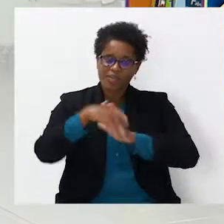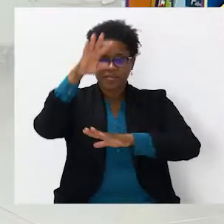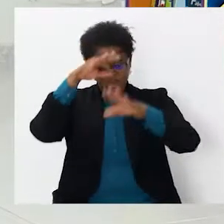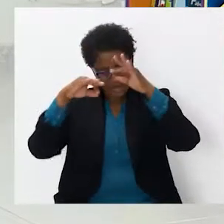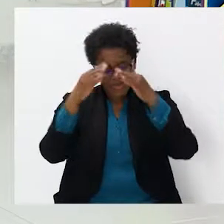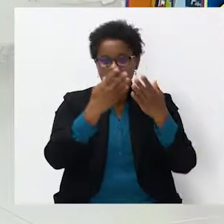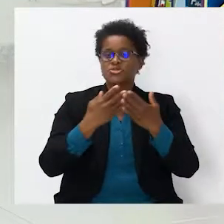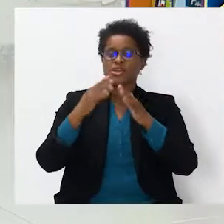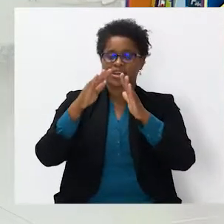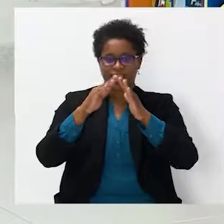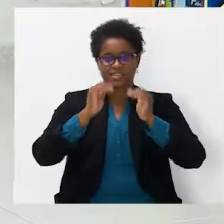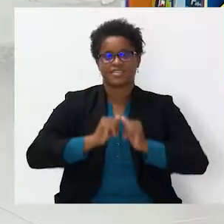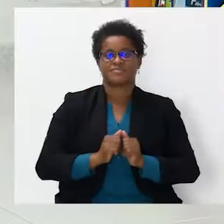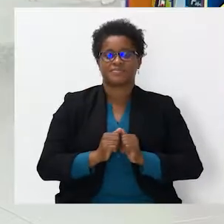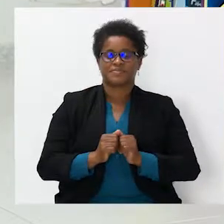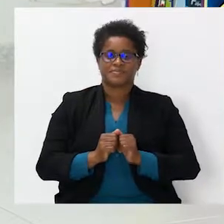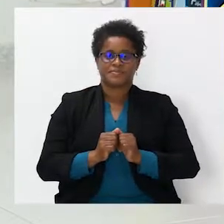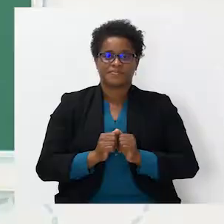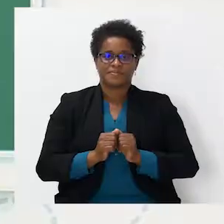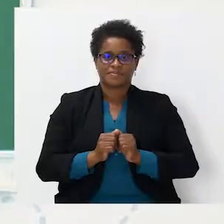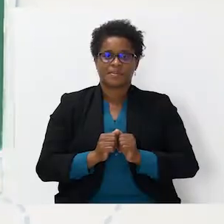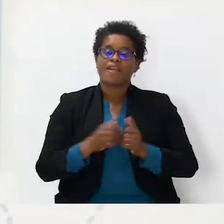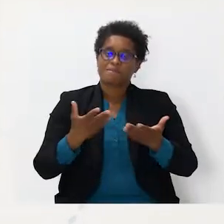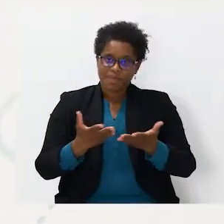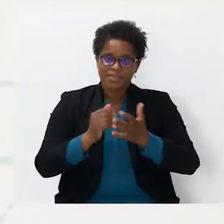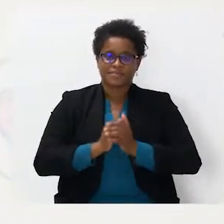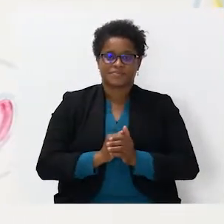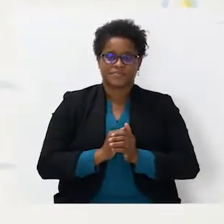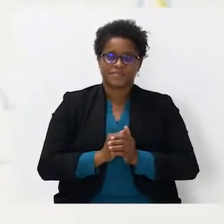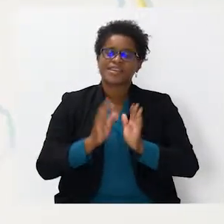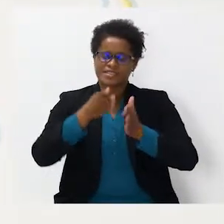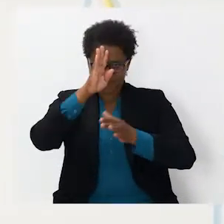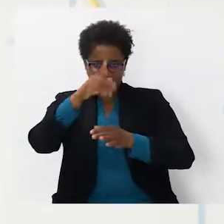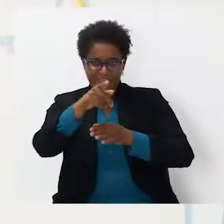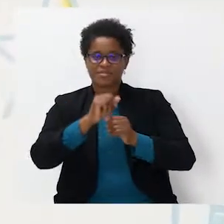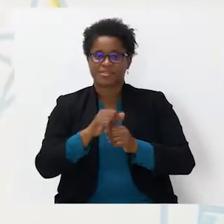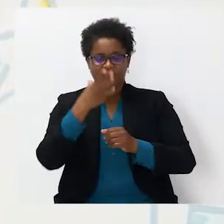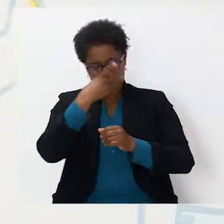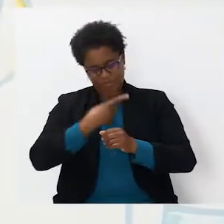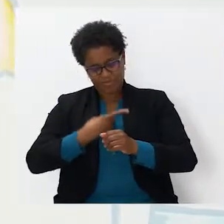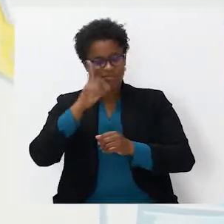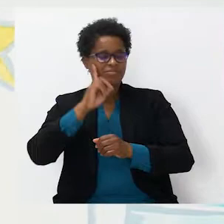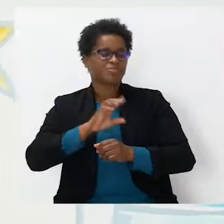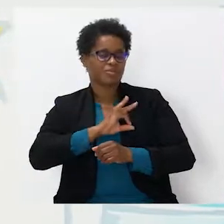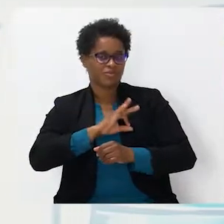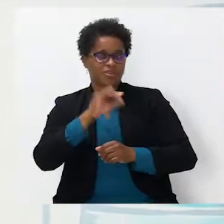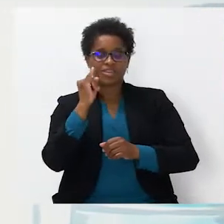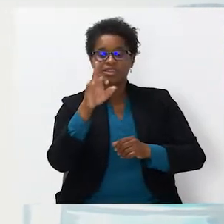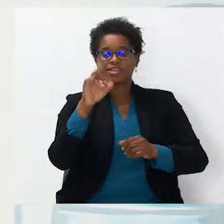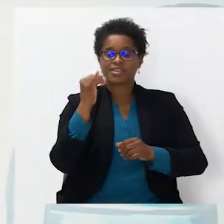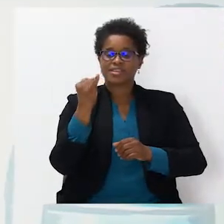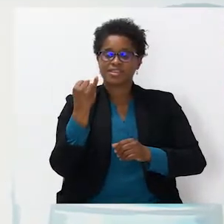programa Aprender e Estudar em Casa. Bem, já sabem, eu sou a professora Iria